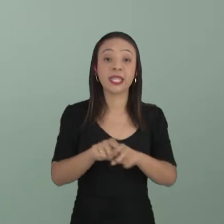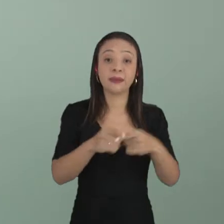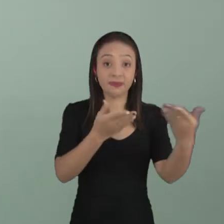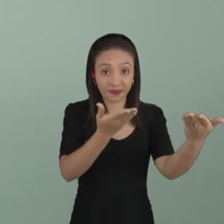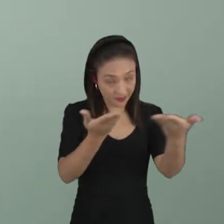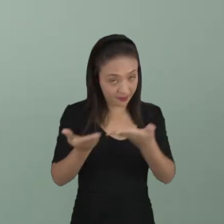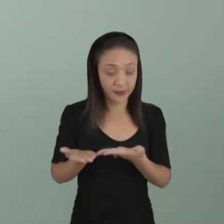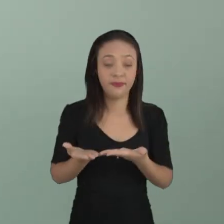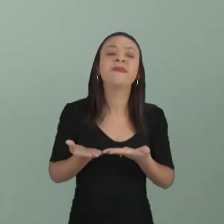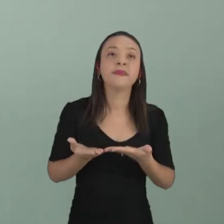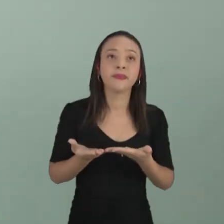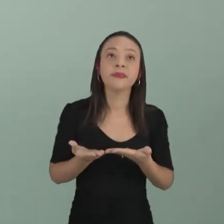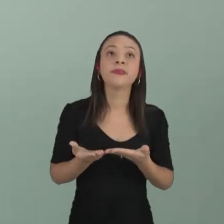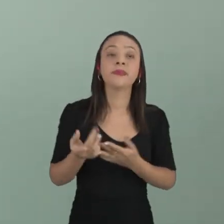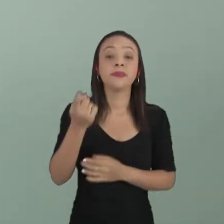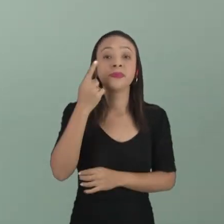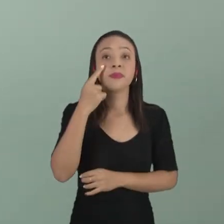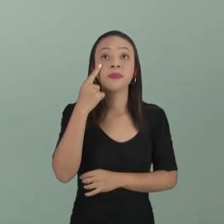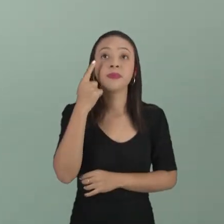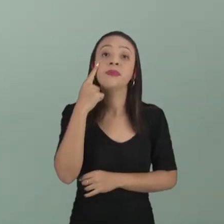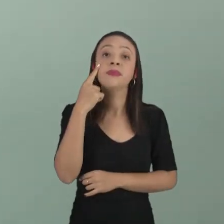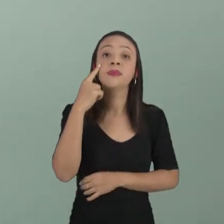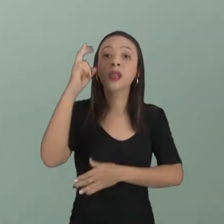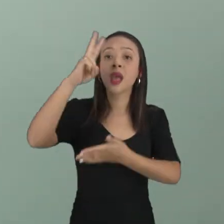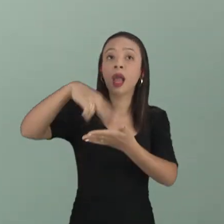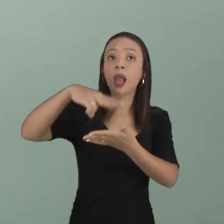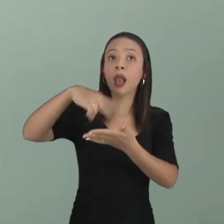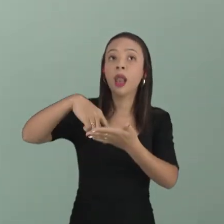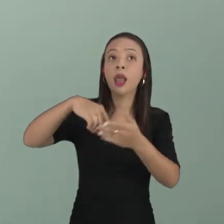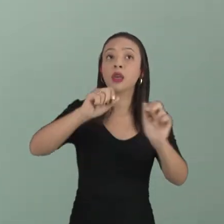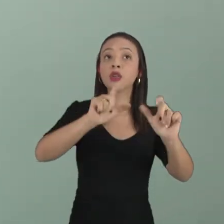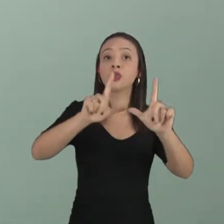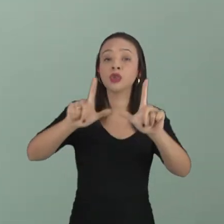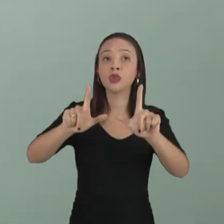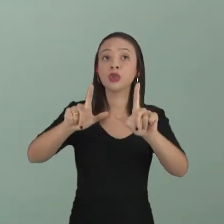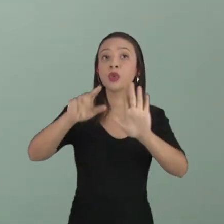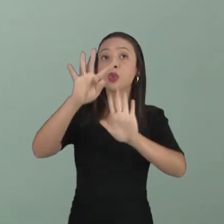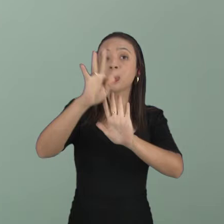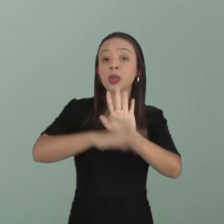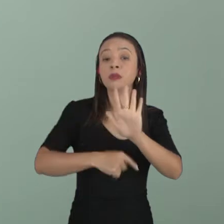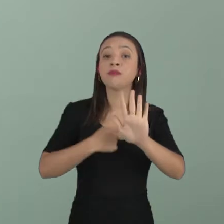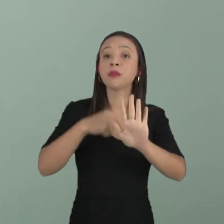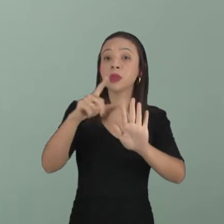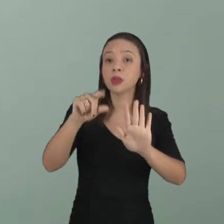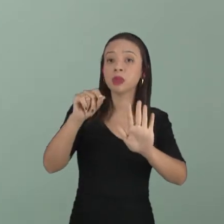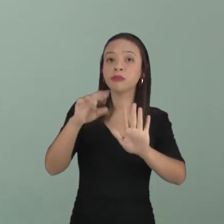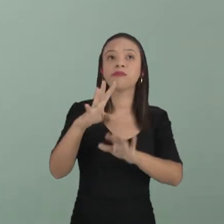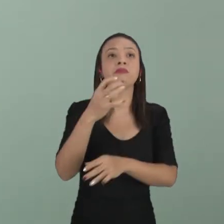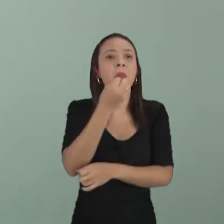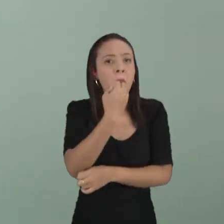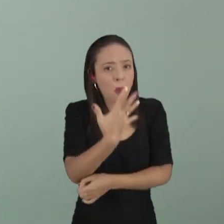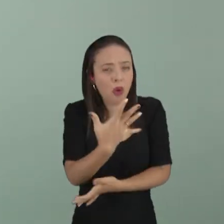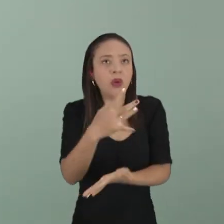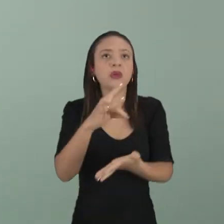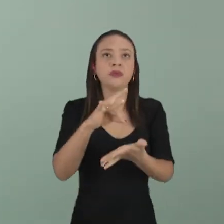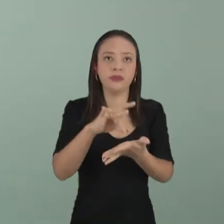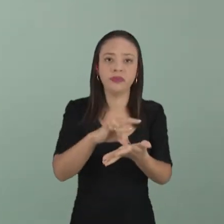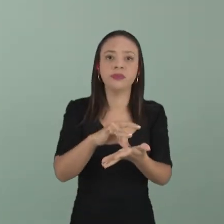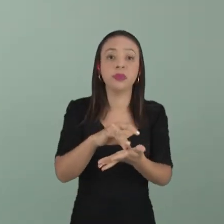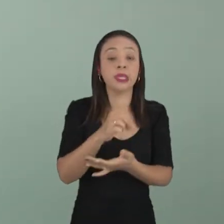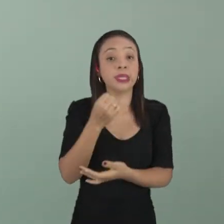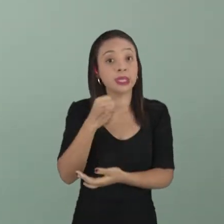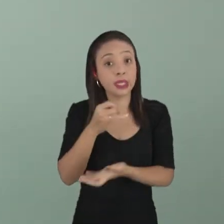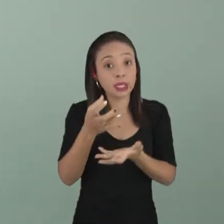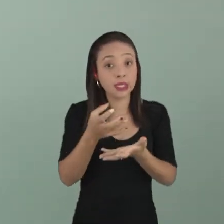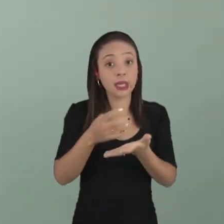te convidar a acompanhar comigo a leitura de alguns slides de um texto que eu escolhi, muito bom, por sinal, e se você